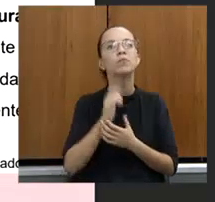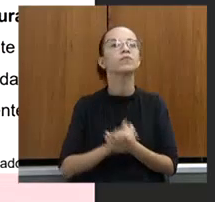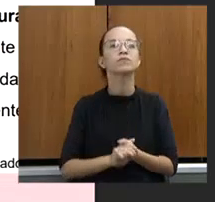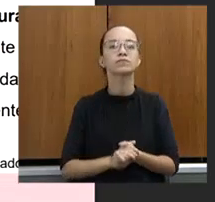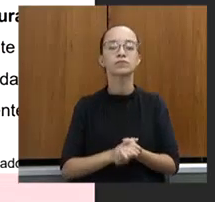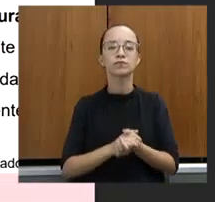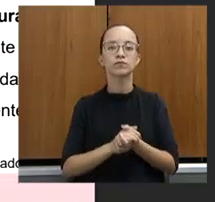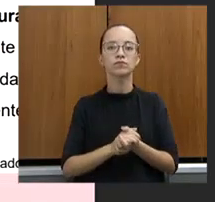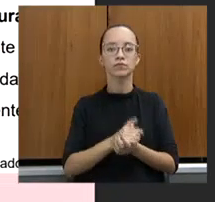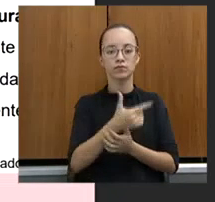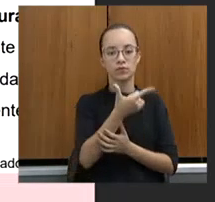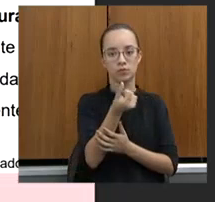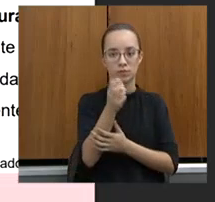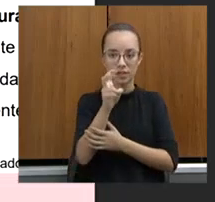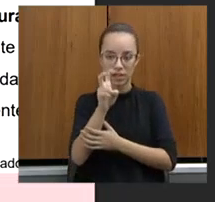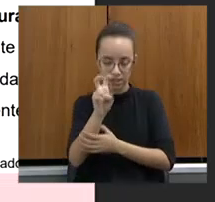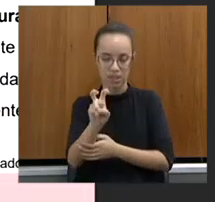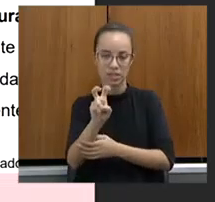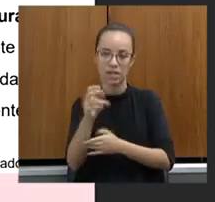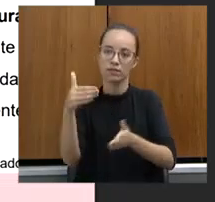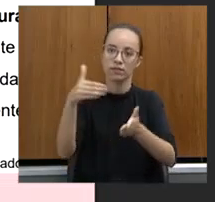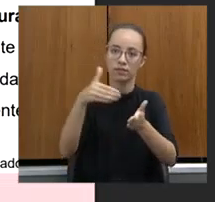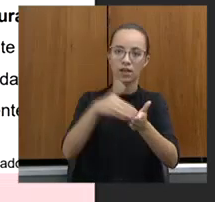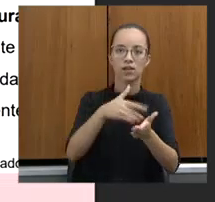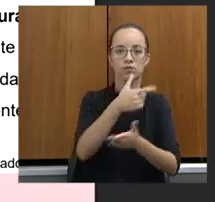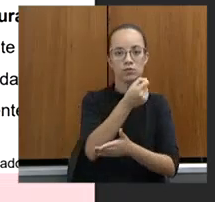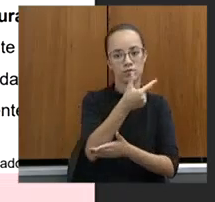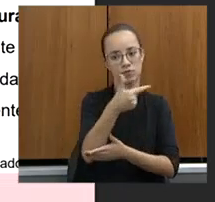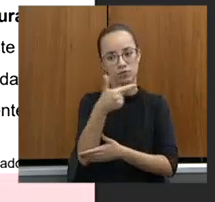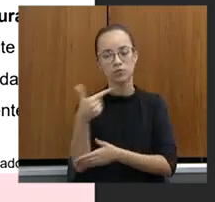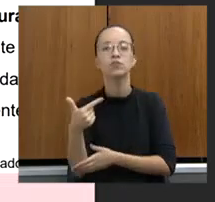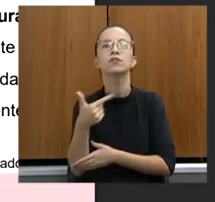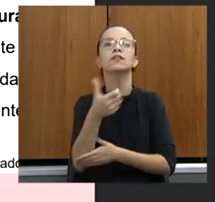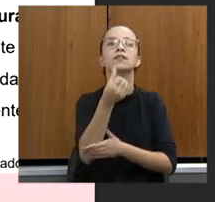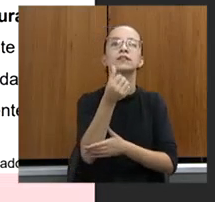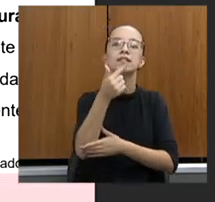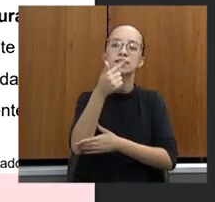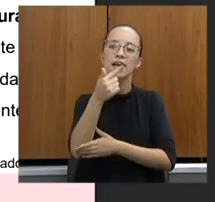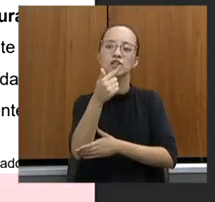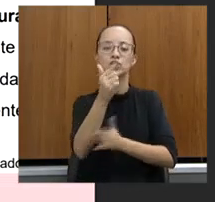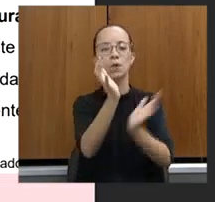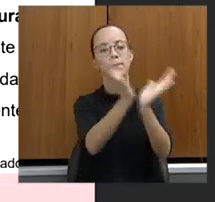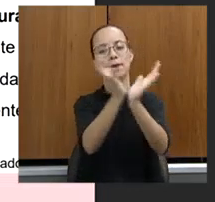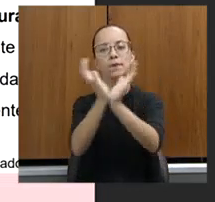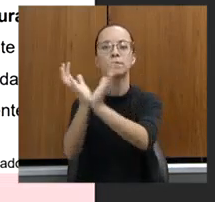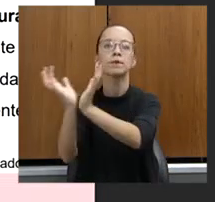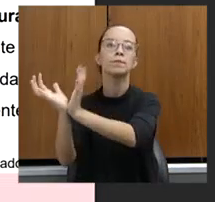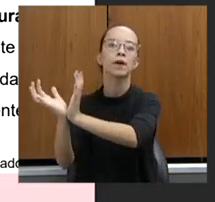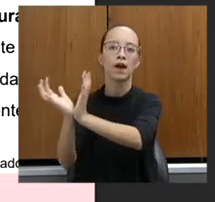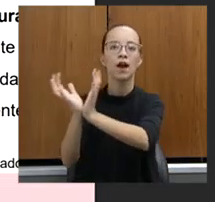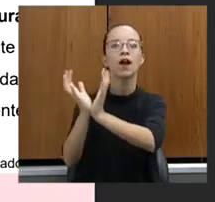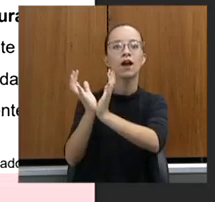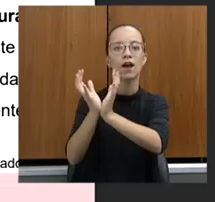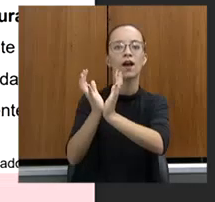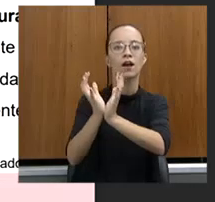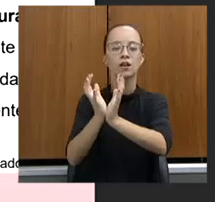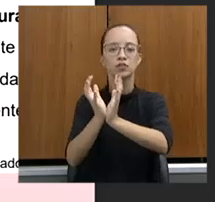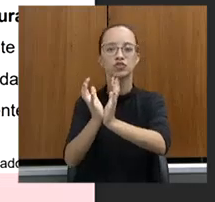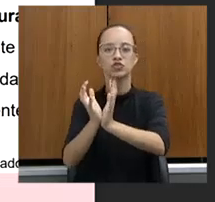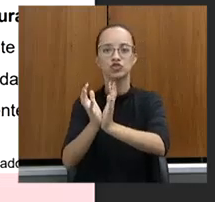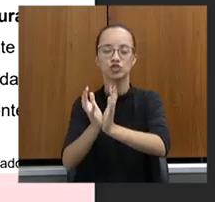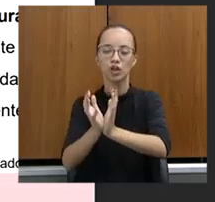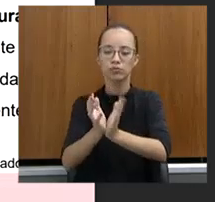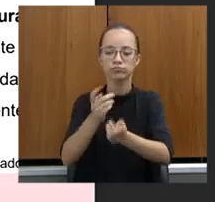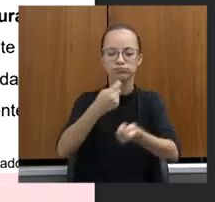desde de 2015 a 2022 até Novembro a gente sessenta e sete segmentos é de tratamentos tributários